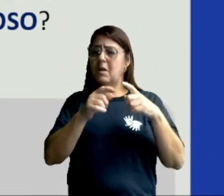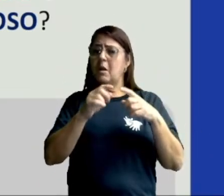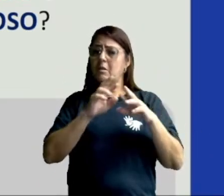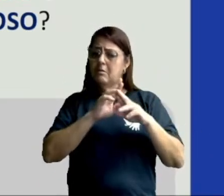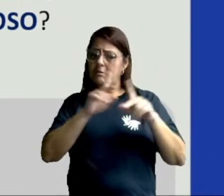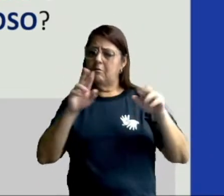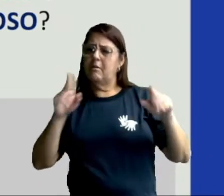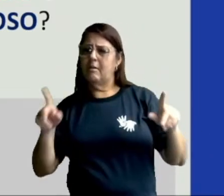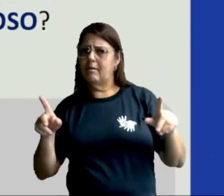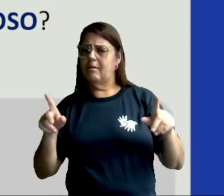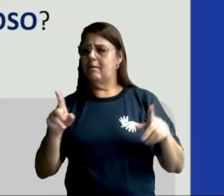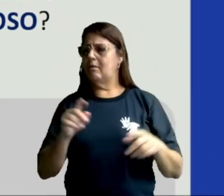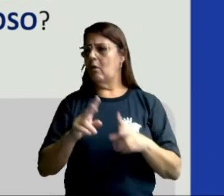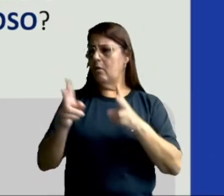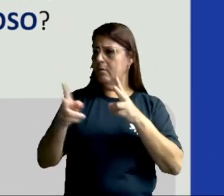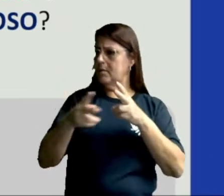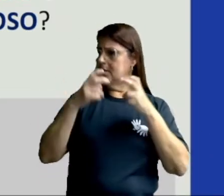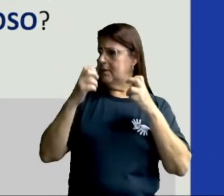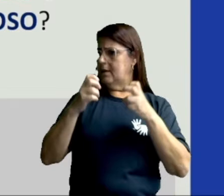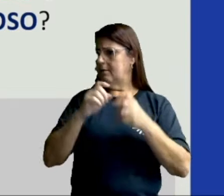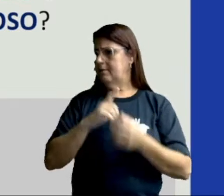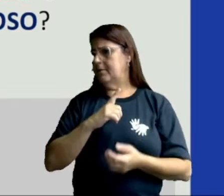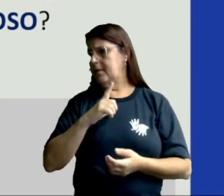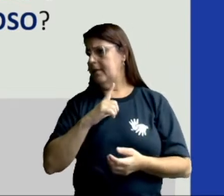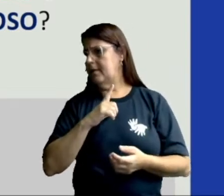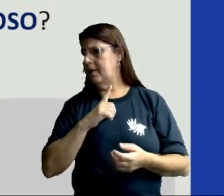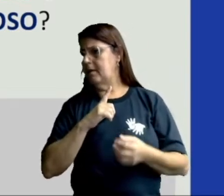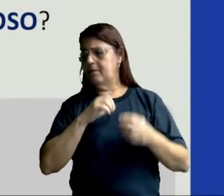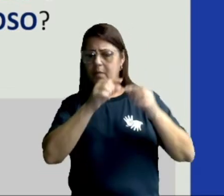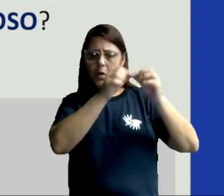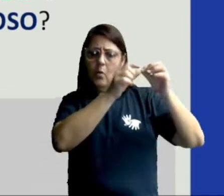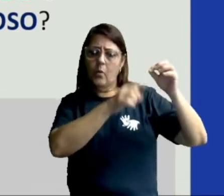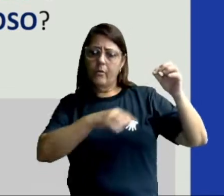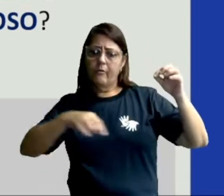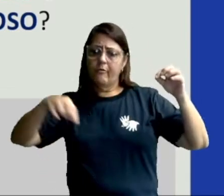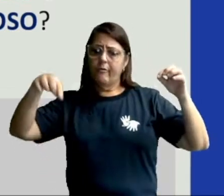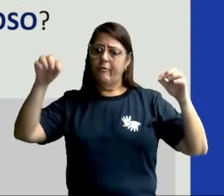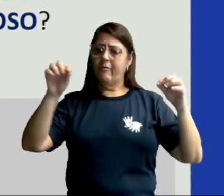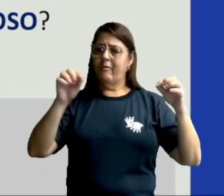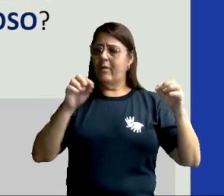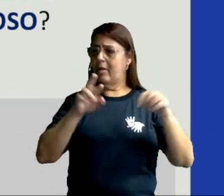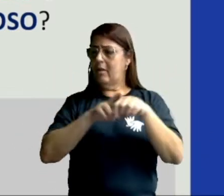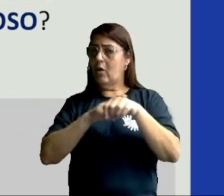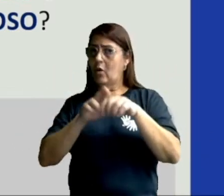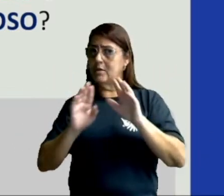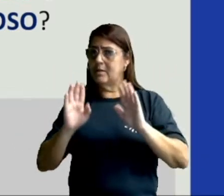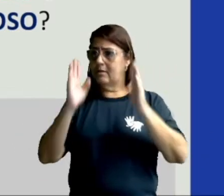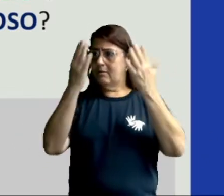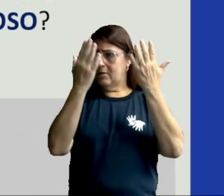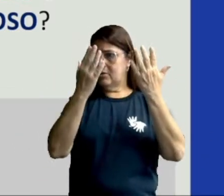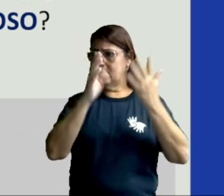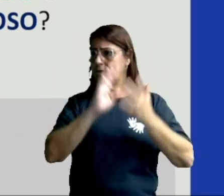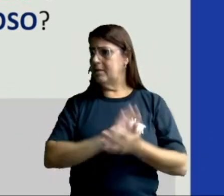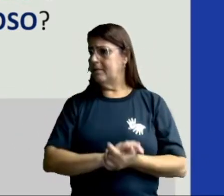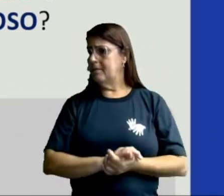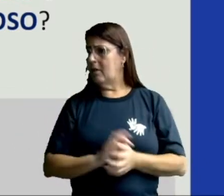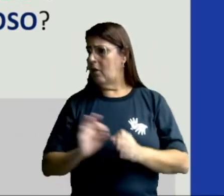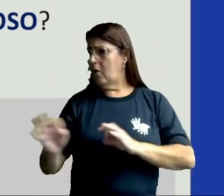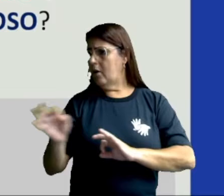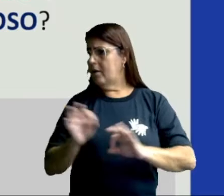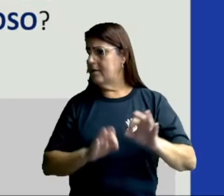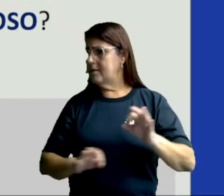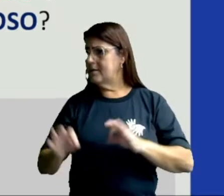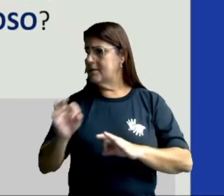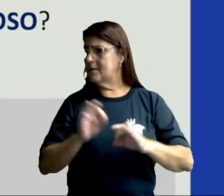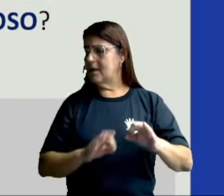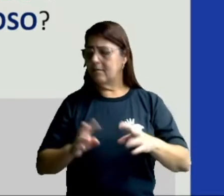Se a gente for observar aqui o enfeite, né, dessa festinha aí que foi